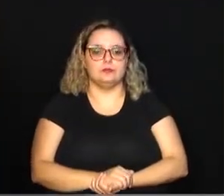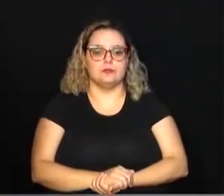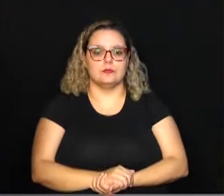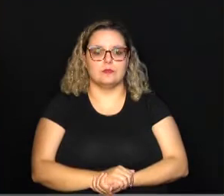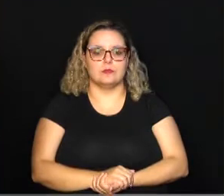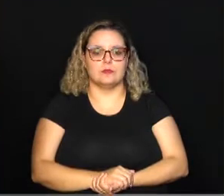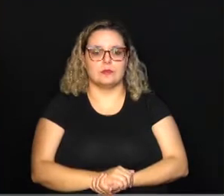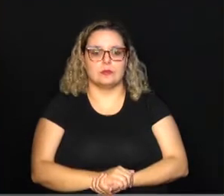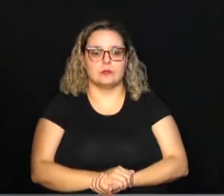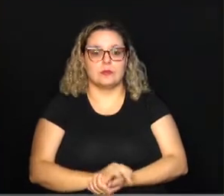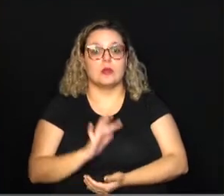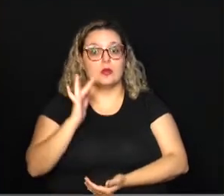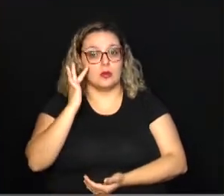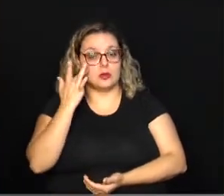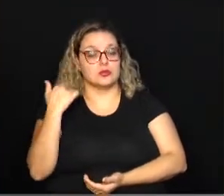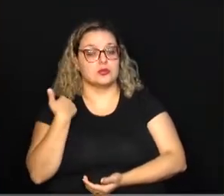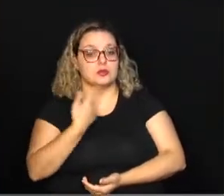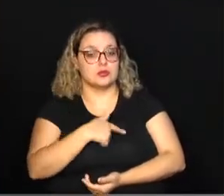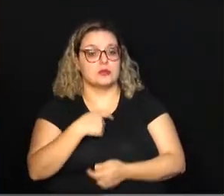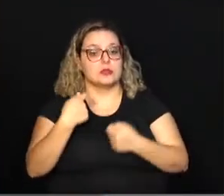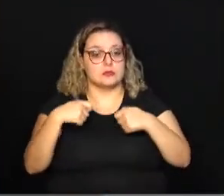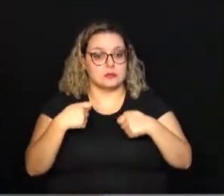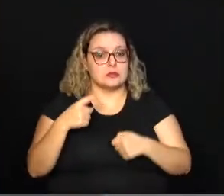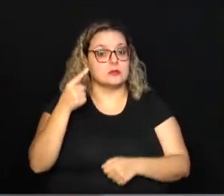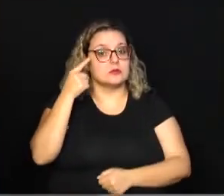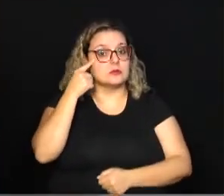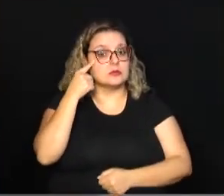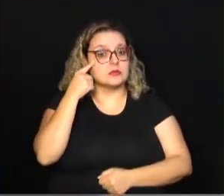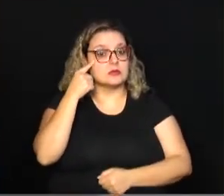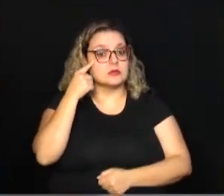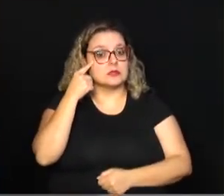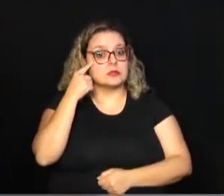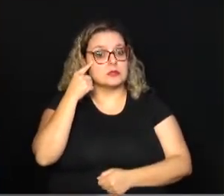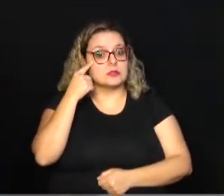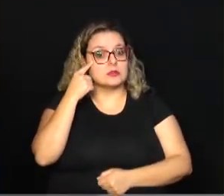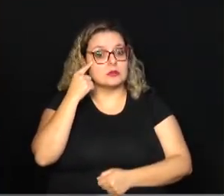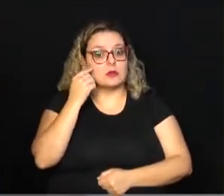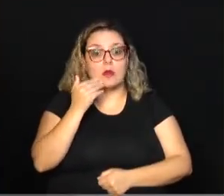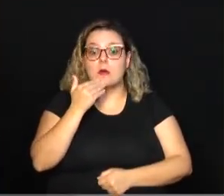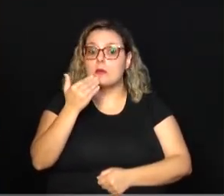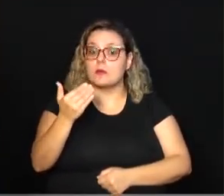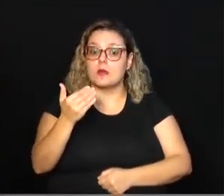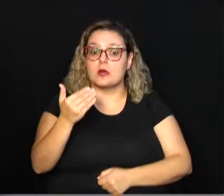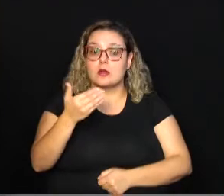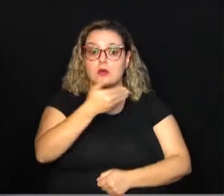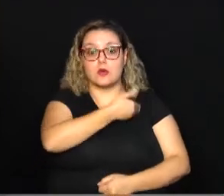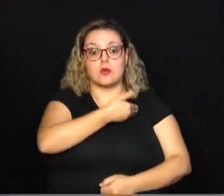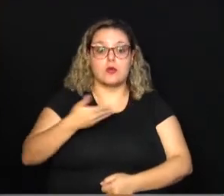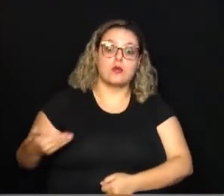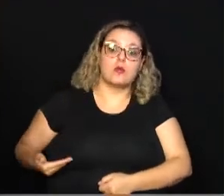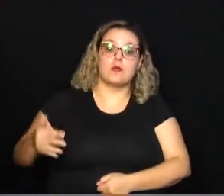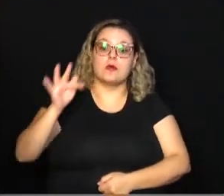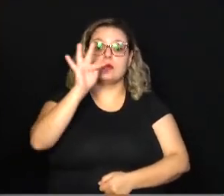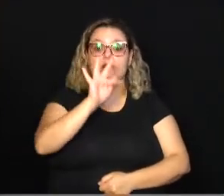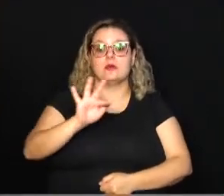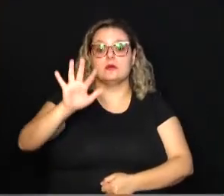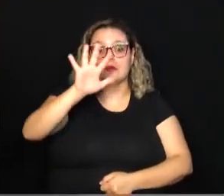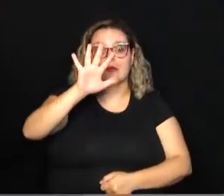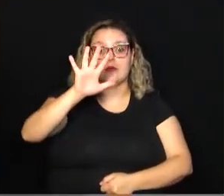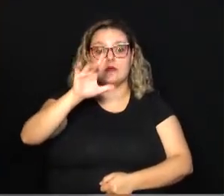poderíamos, talvez, pensar em uma situação de apelo ao governo federal para que faça um tabelamento desse